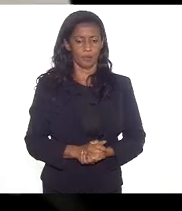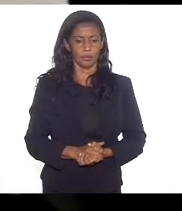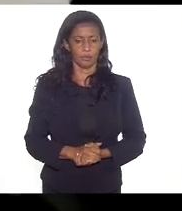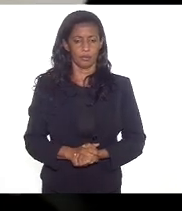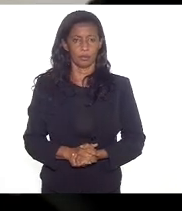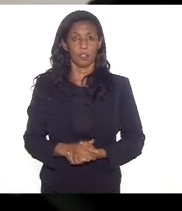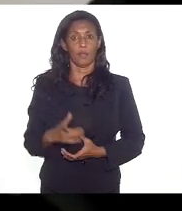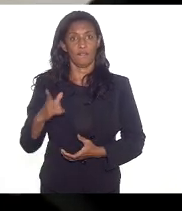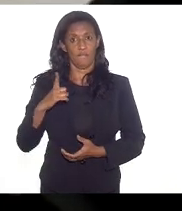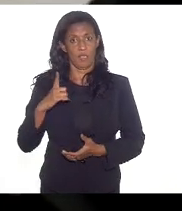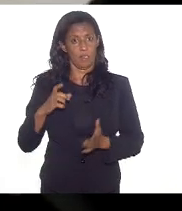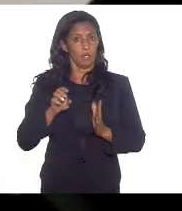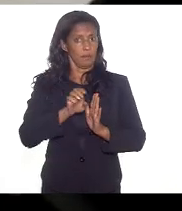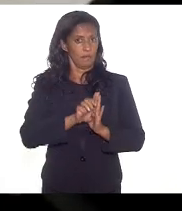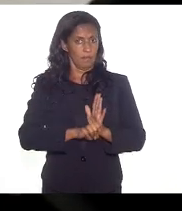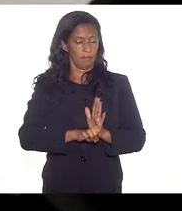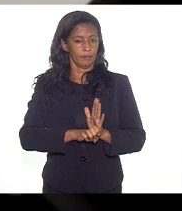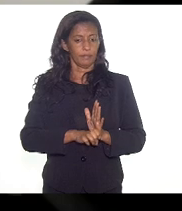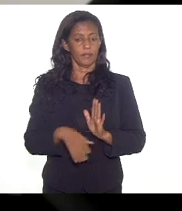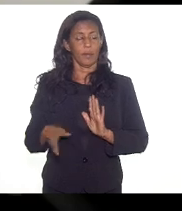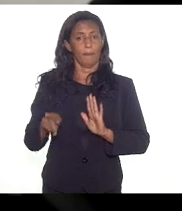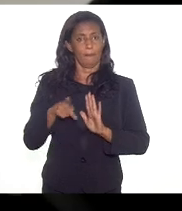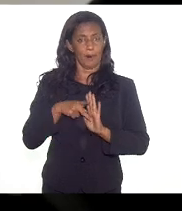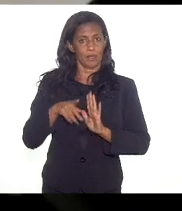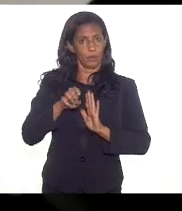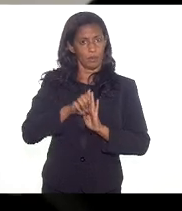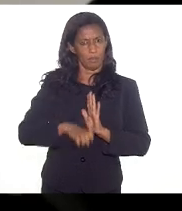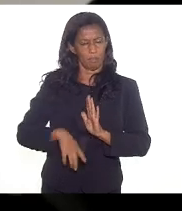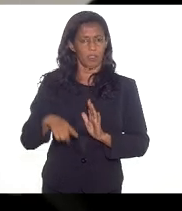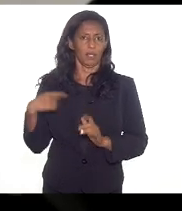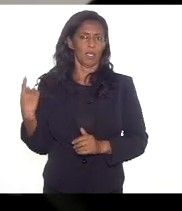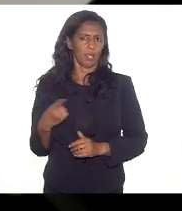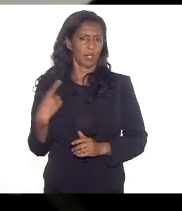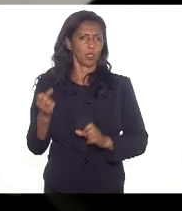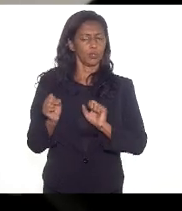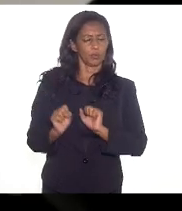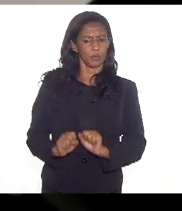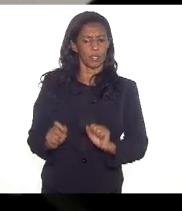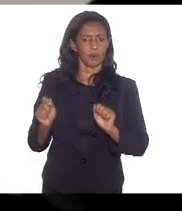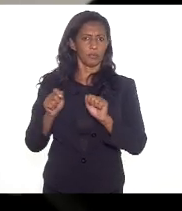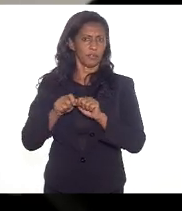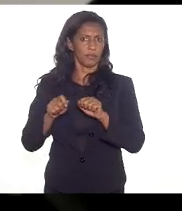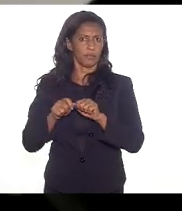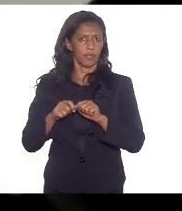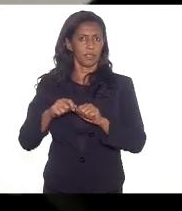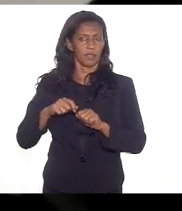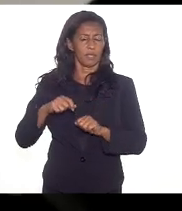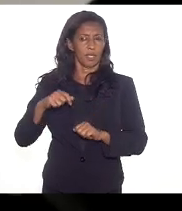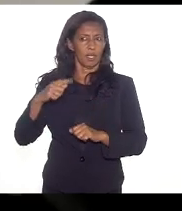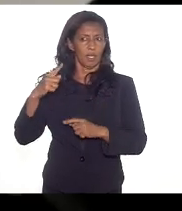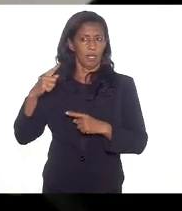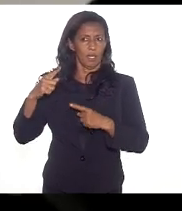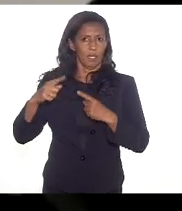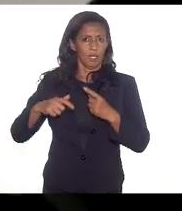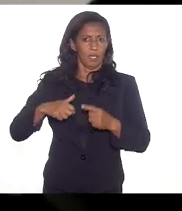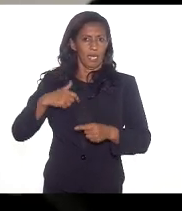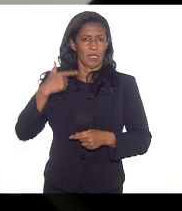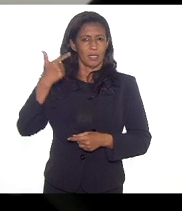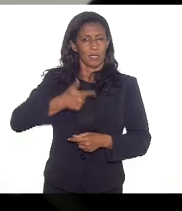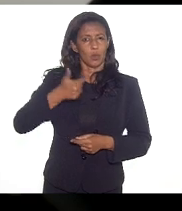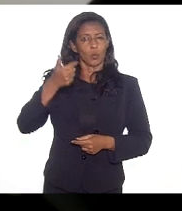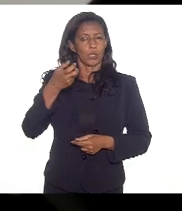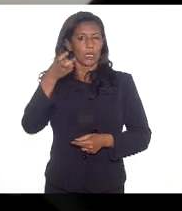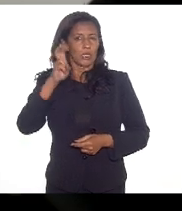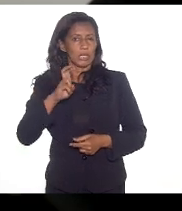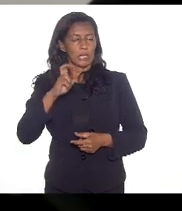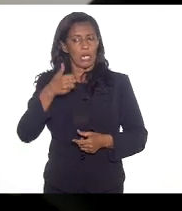fez emendas, deu parecer com emendas, que nós pudéssemos fazer na segunda quinzena de junho uma audiência pública